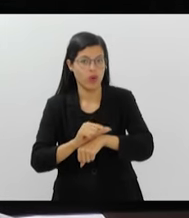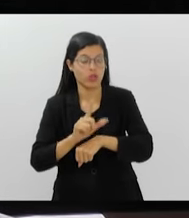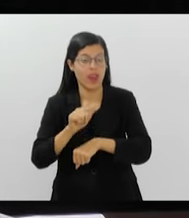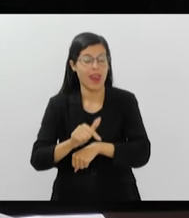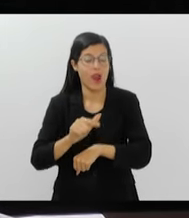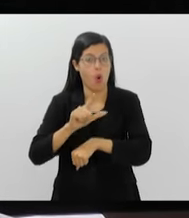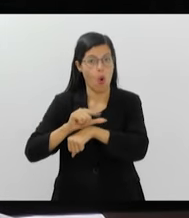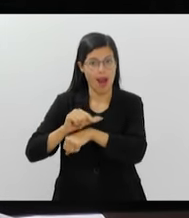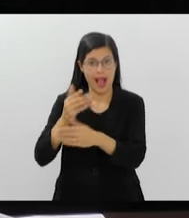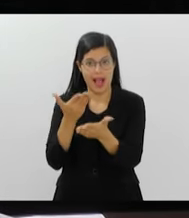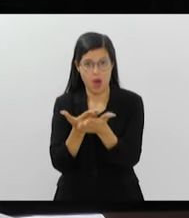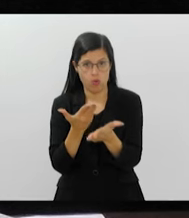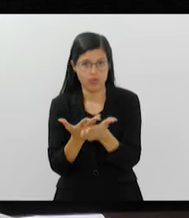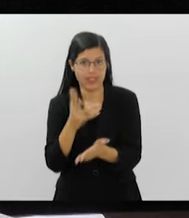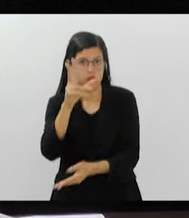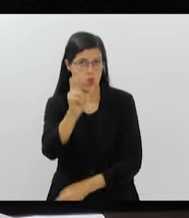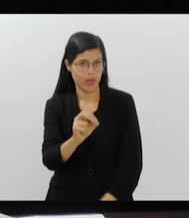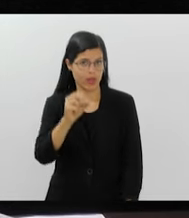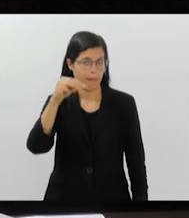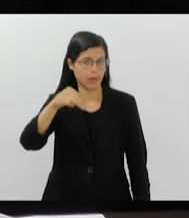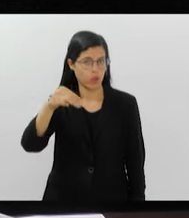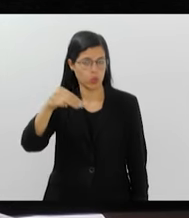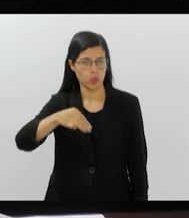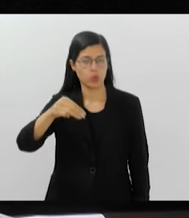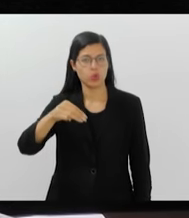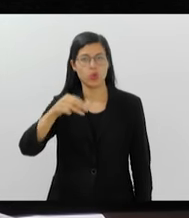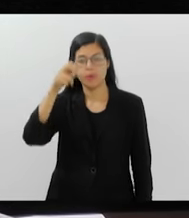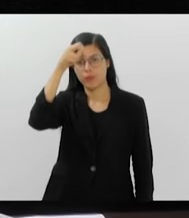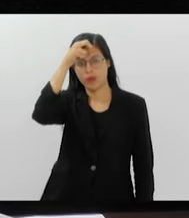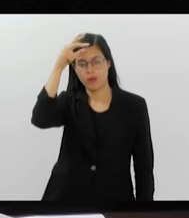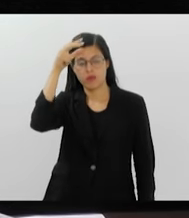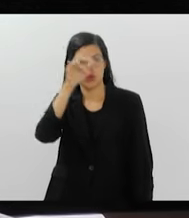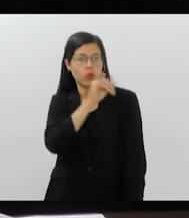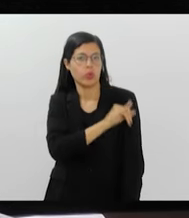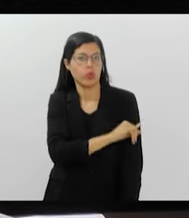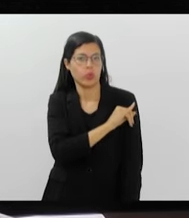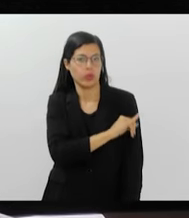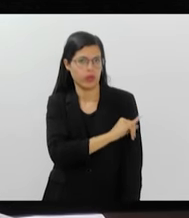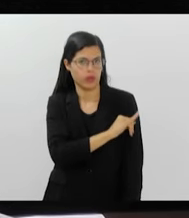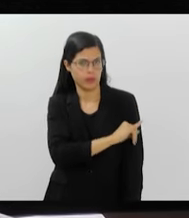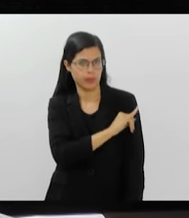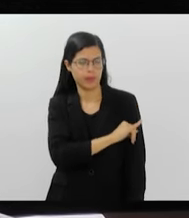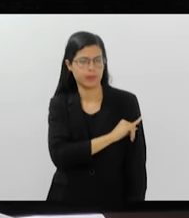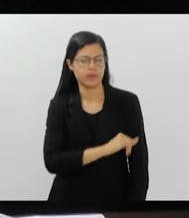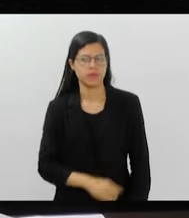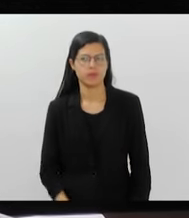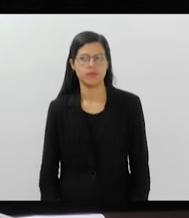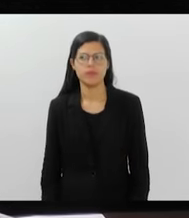que é em 50 minutos. A Prefeitura do Rio de Janeiro